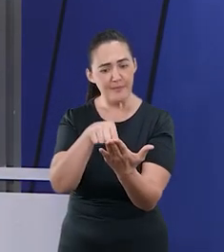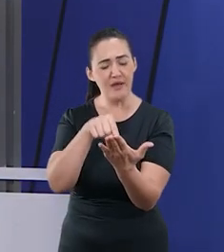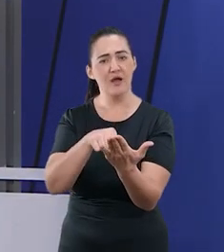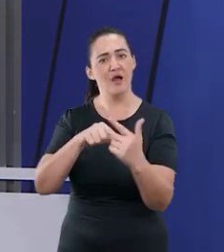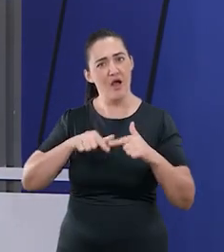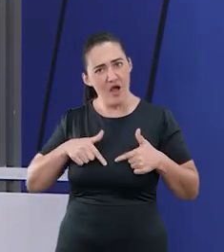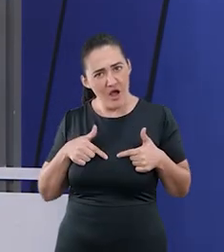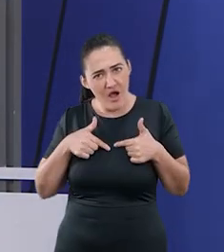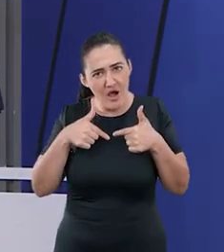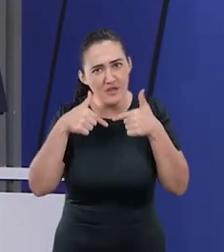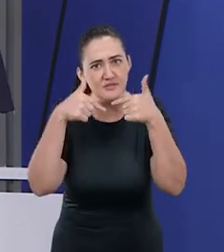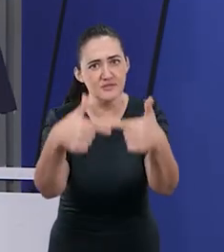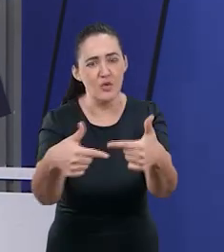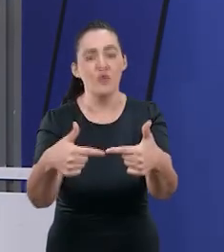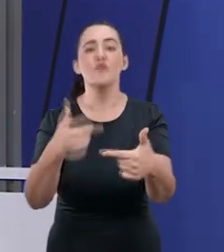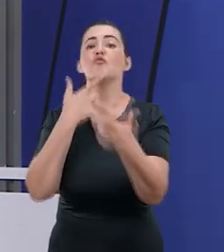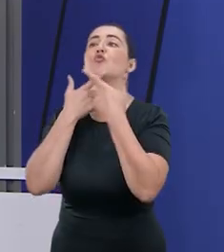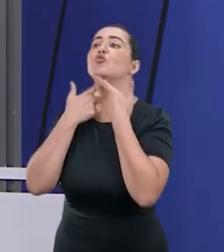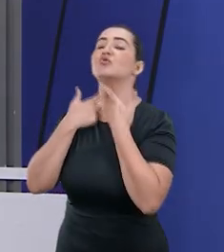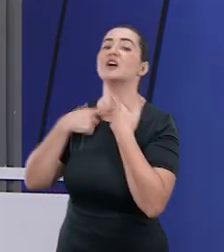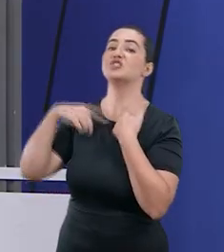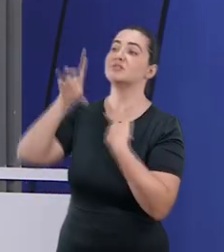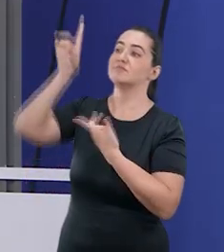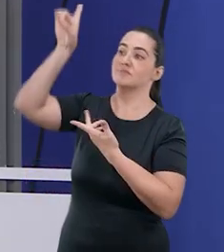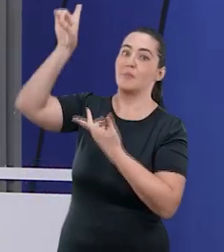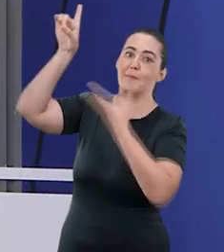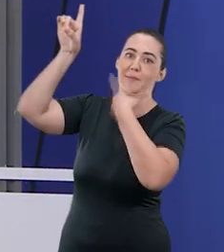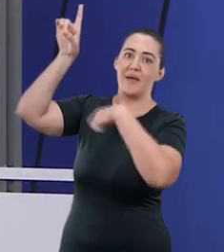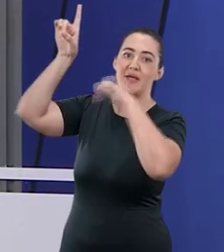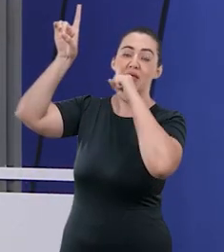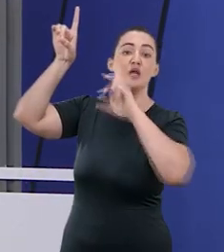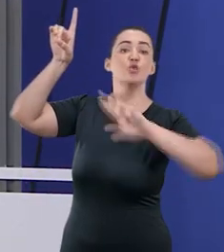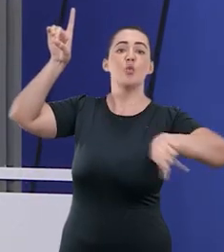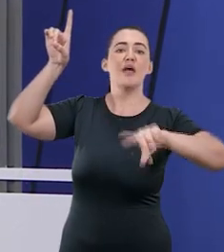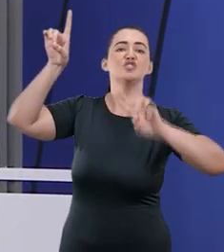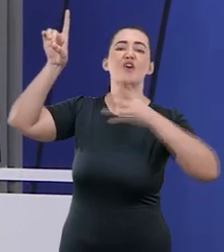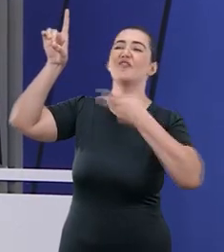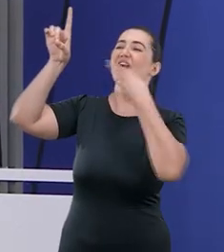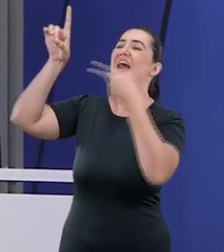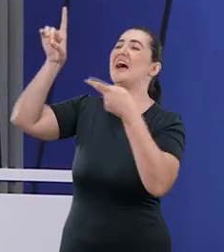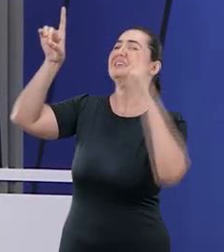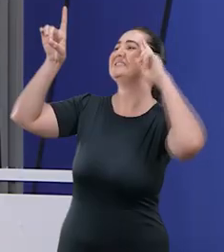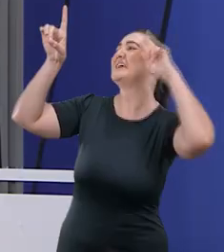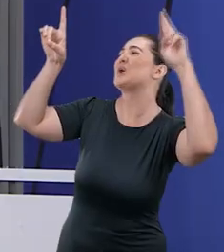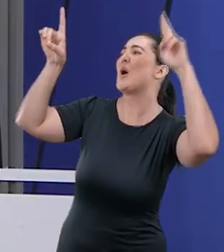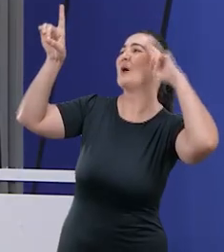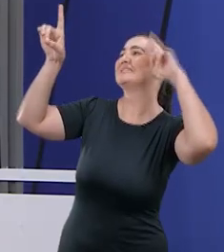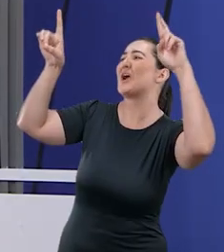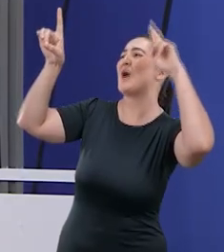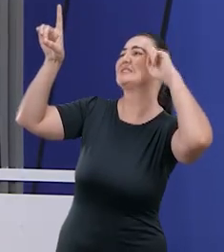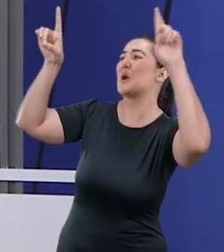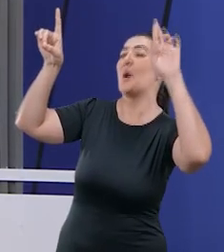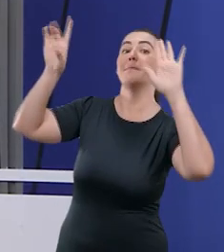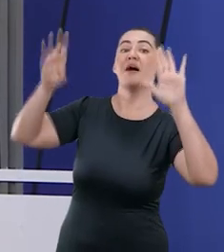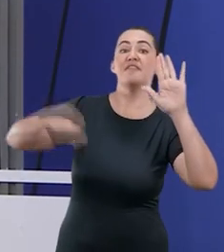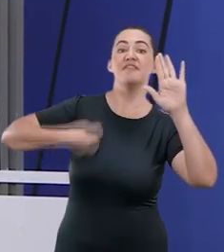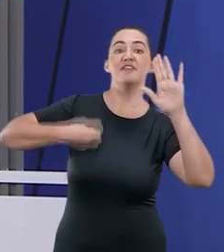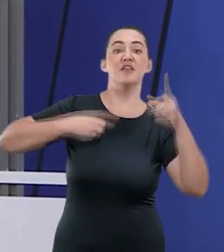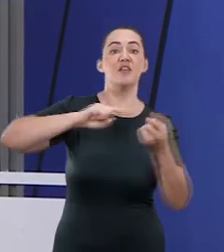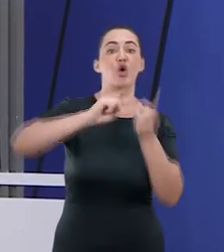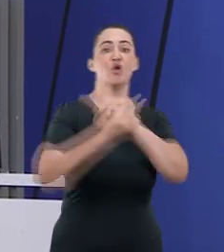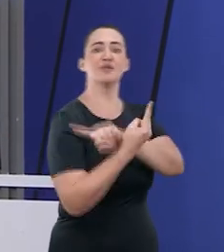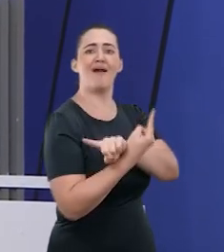Eu preciso fazer a vontade do Pai. Não é invocar apenas o nome de Jesus e ter uma vida que não tem nada a ver com a vontade de